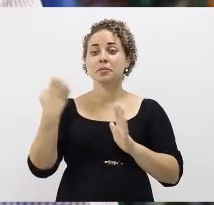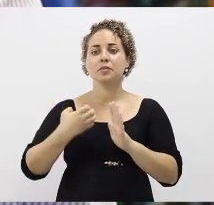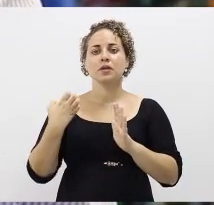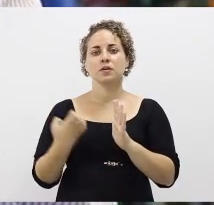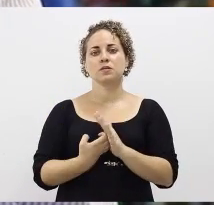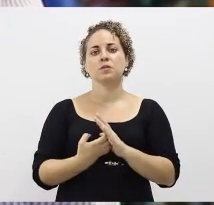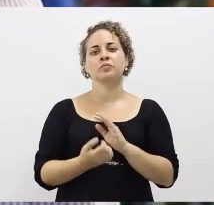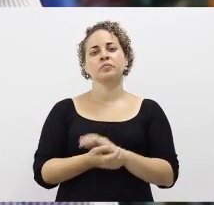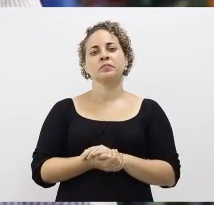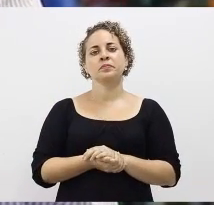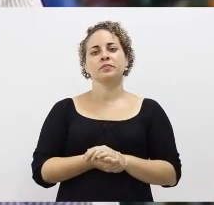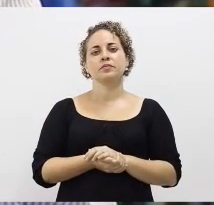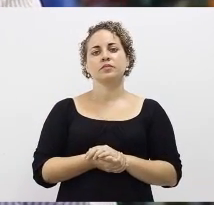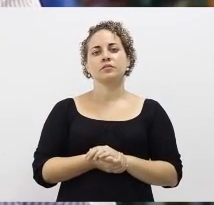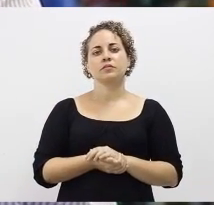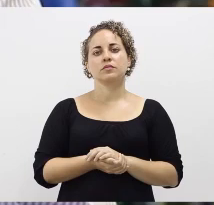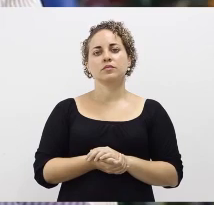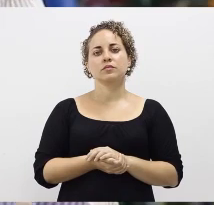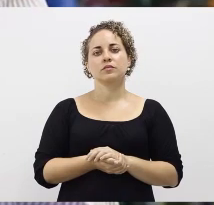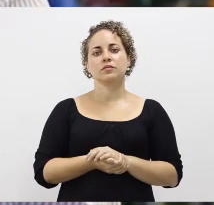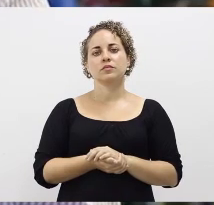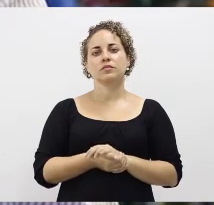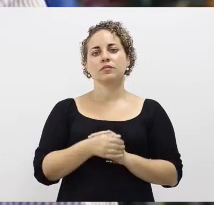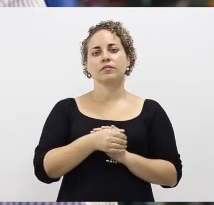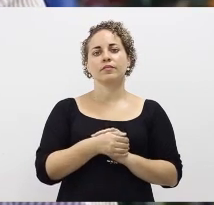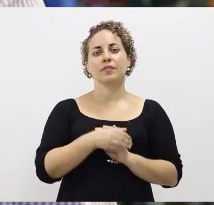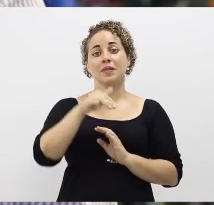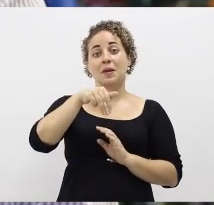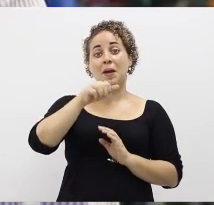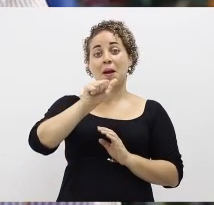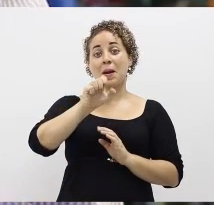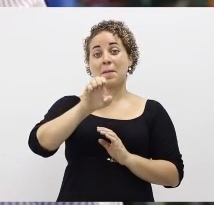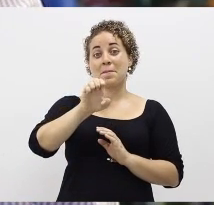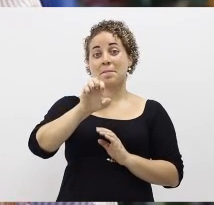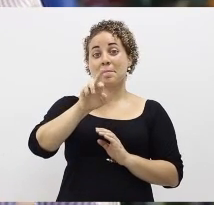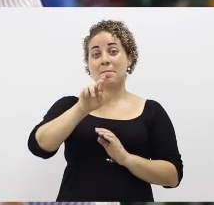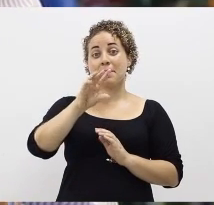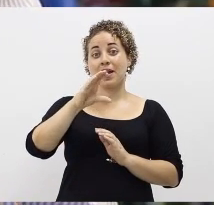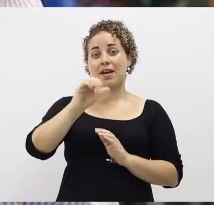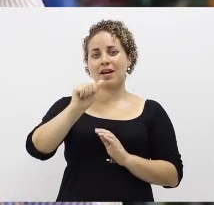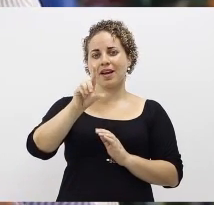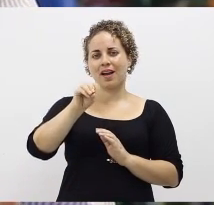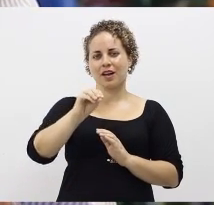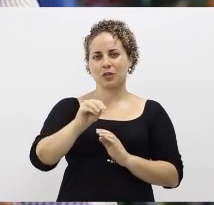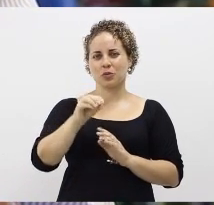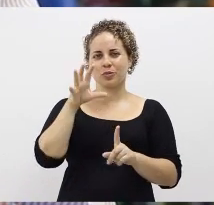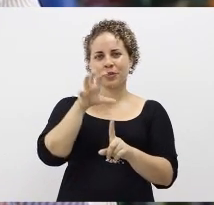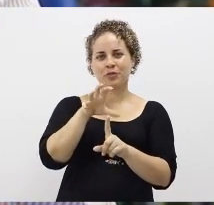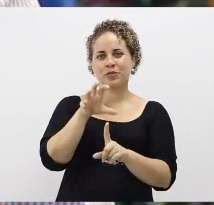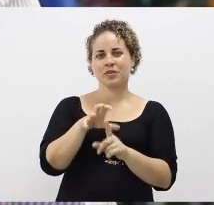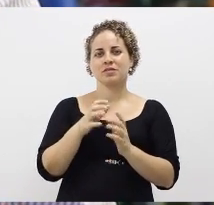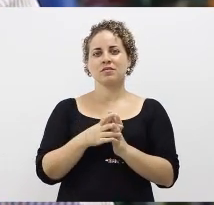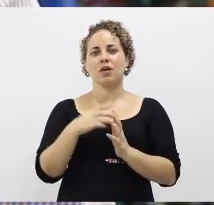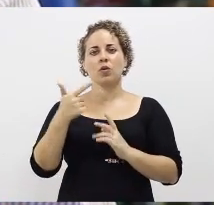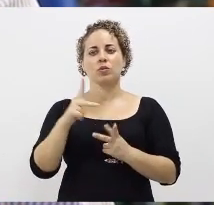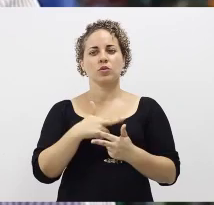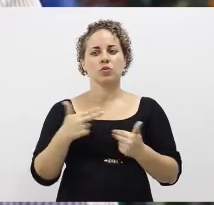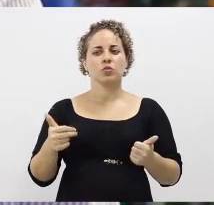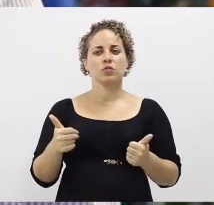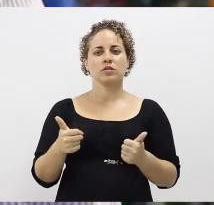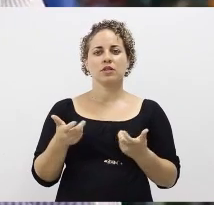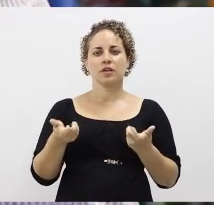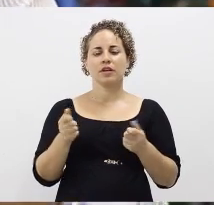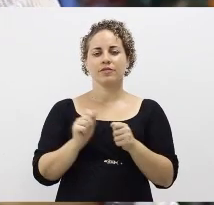Por exemplo, um novo mercado que ela pretende atuar, um novo produto ou serviço que ela pretende